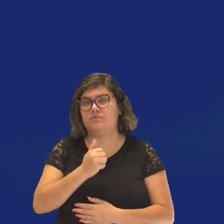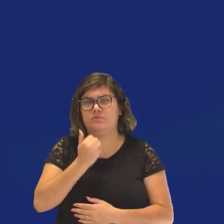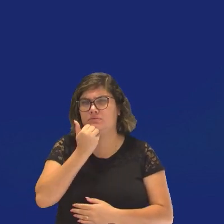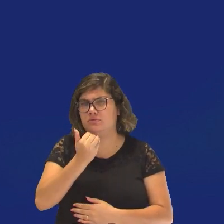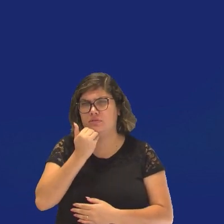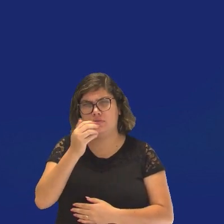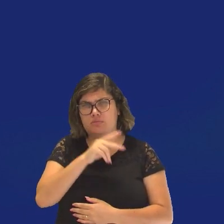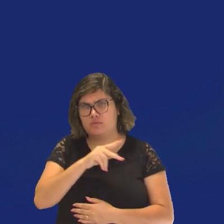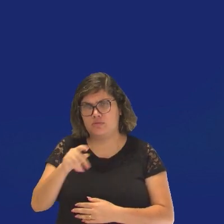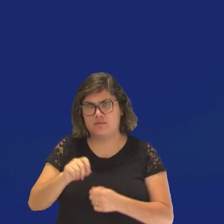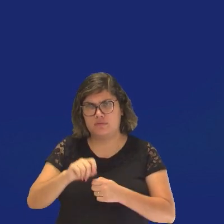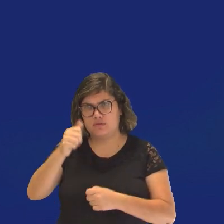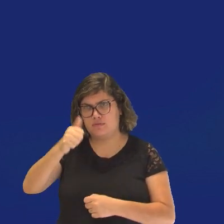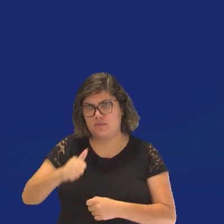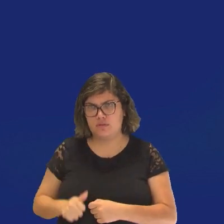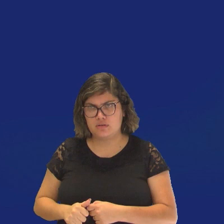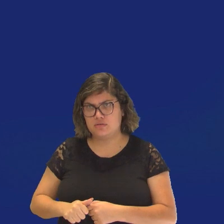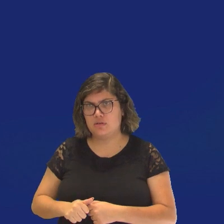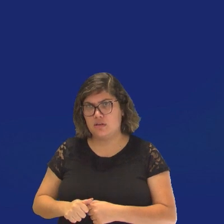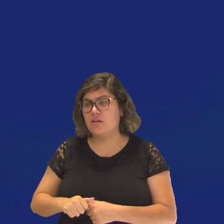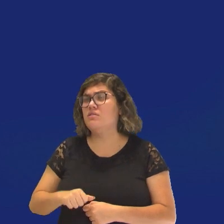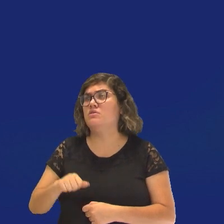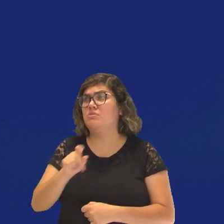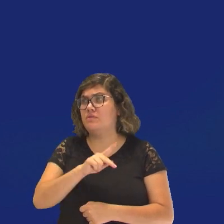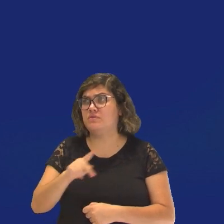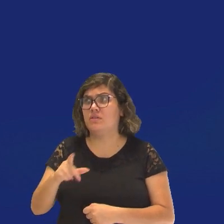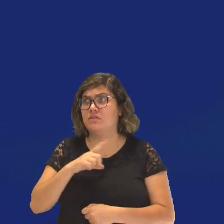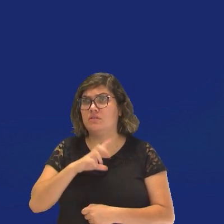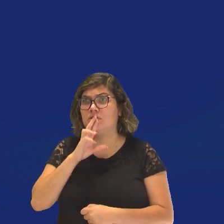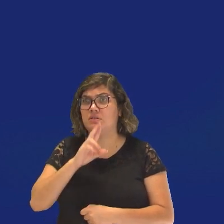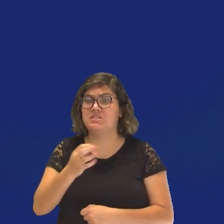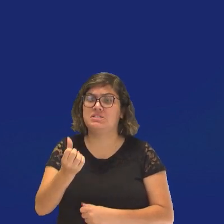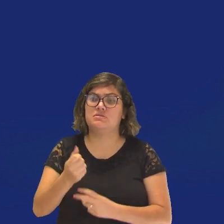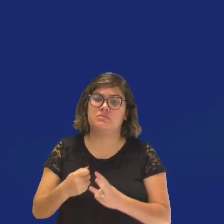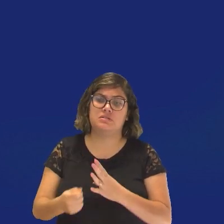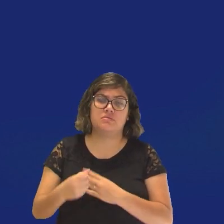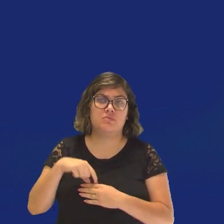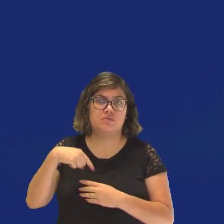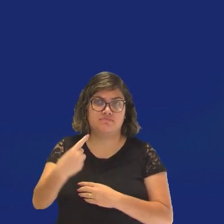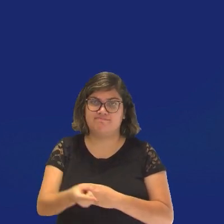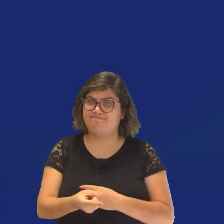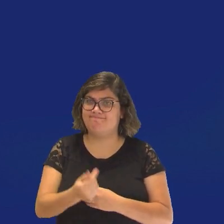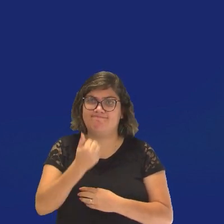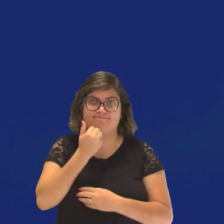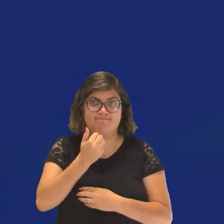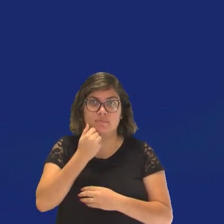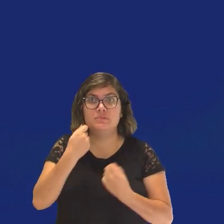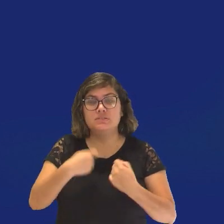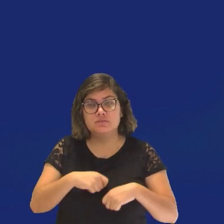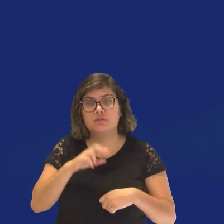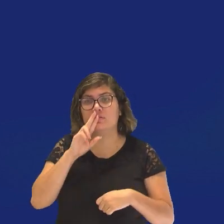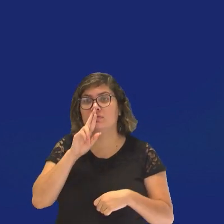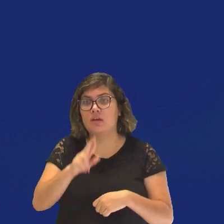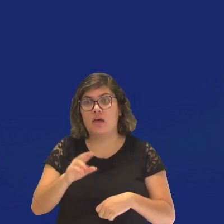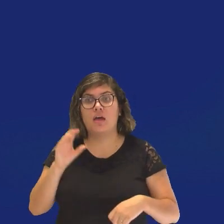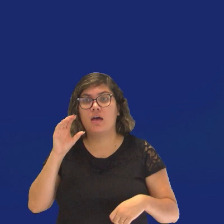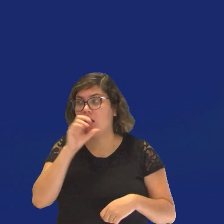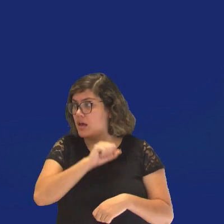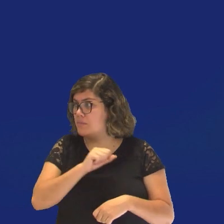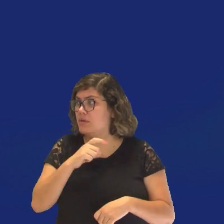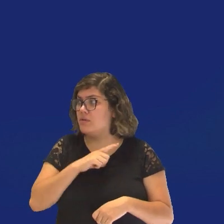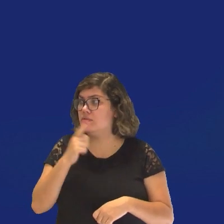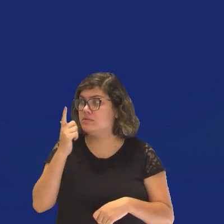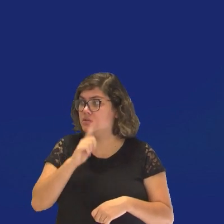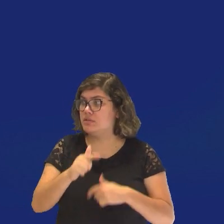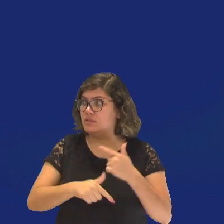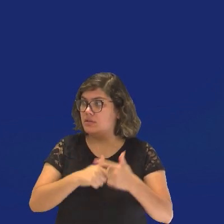fazer uma avaliação e o professor ter o resultado dessa avaliação 6 meses depois. É preciso que ele tenha um resultado rápido para que ele atue